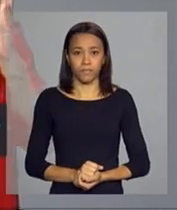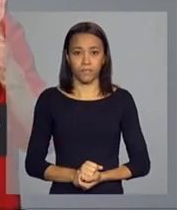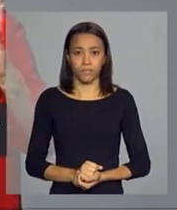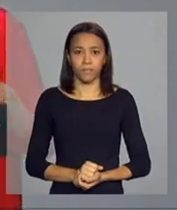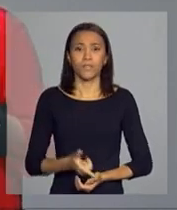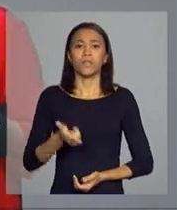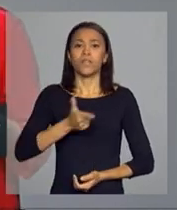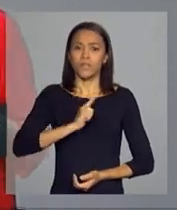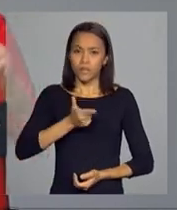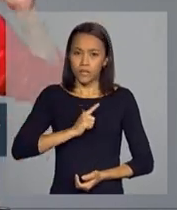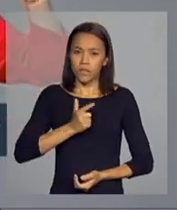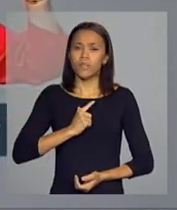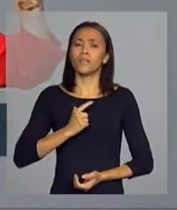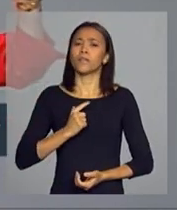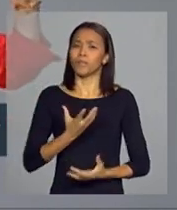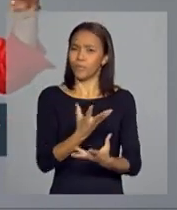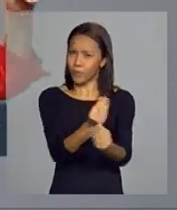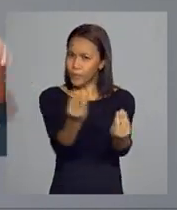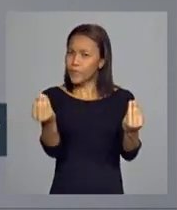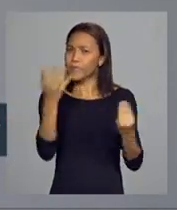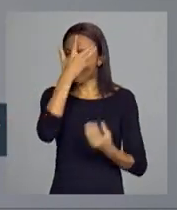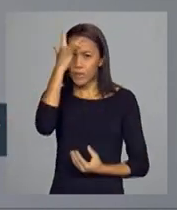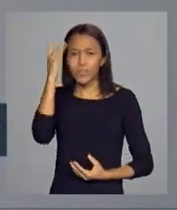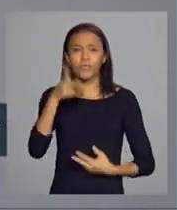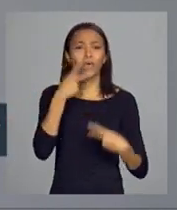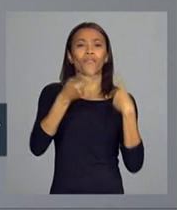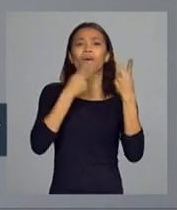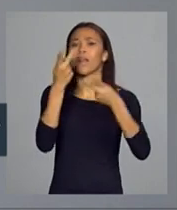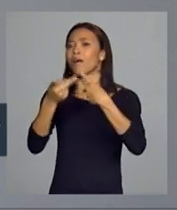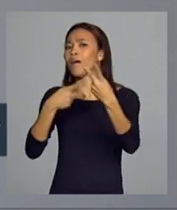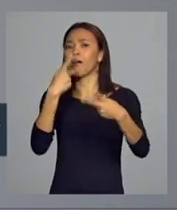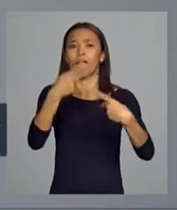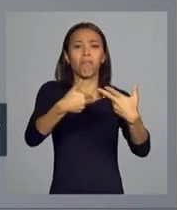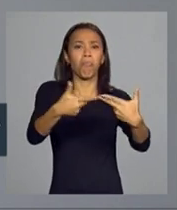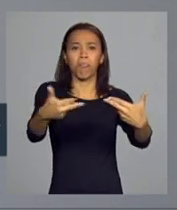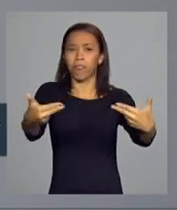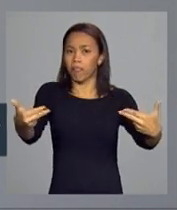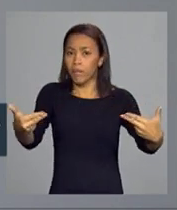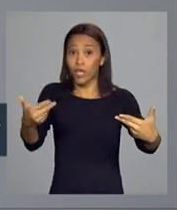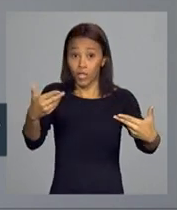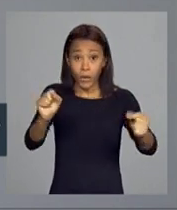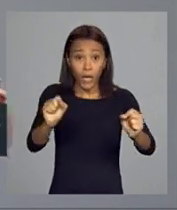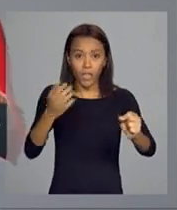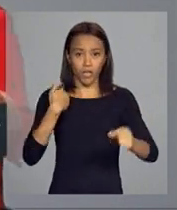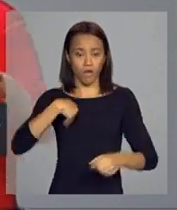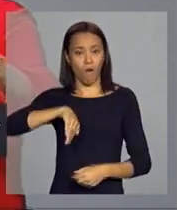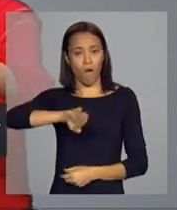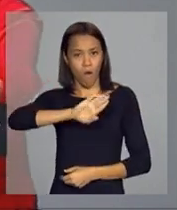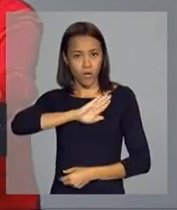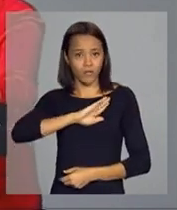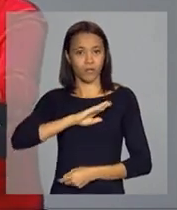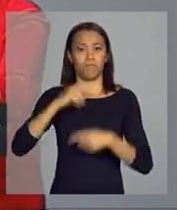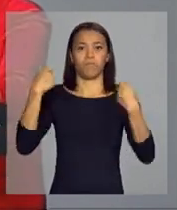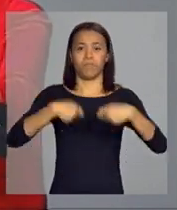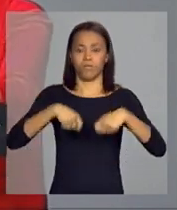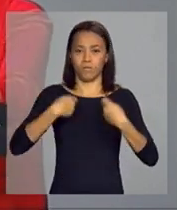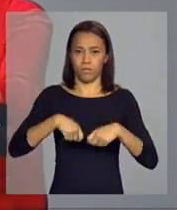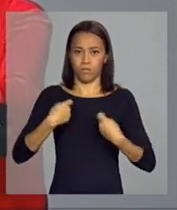Tem muita gente que fica dizendo por aí que nós temos de